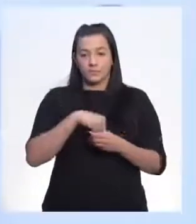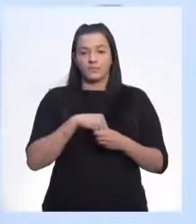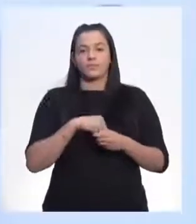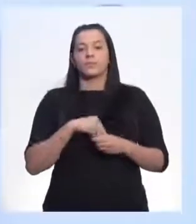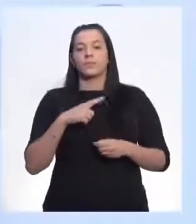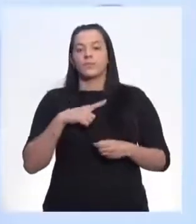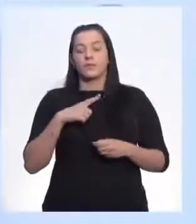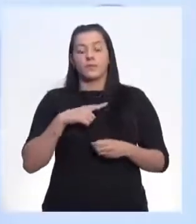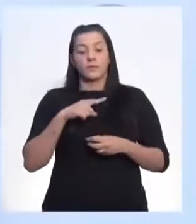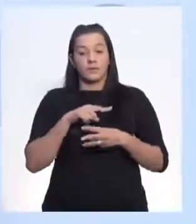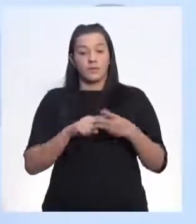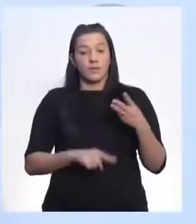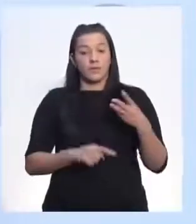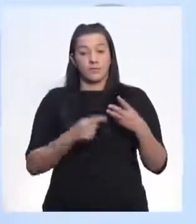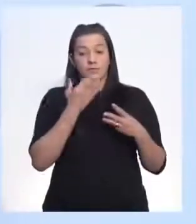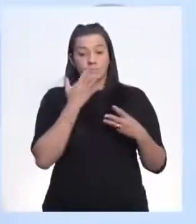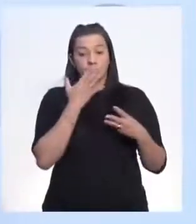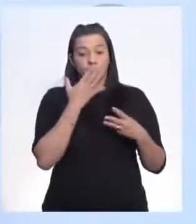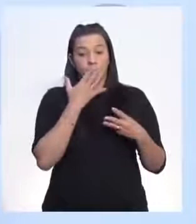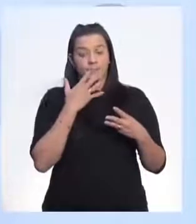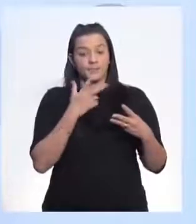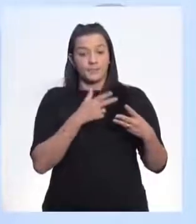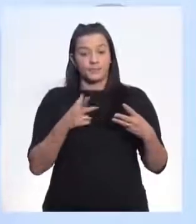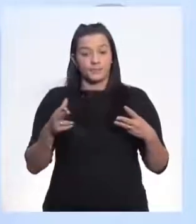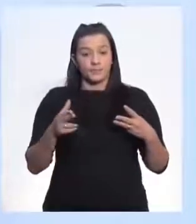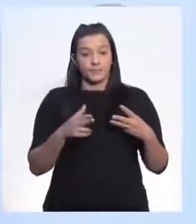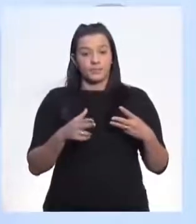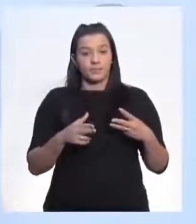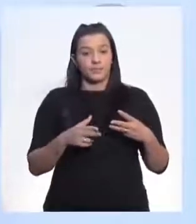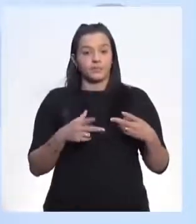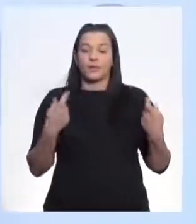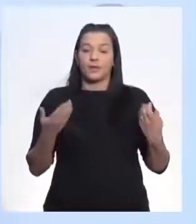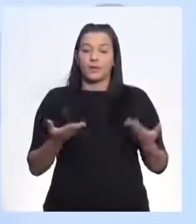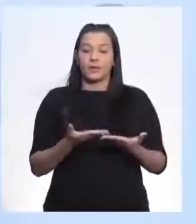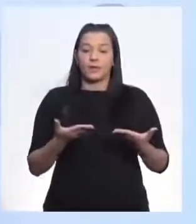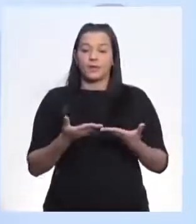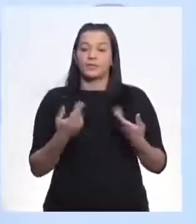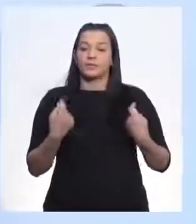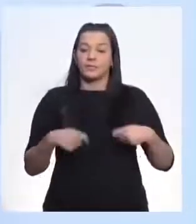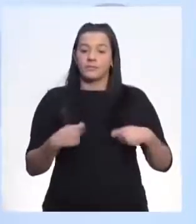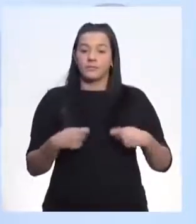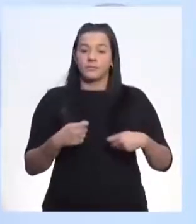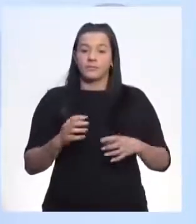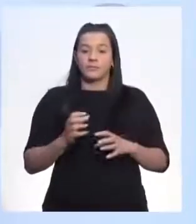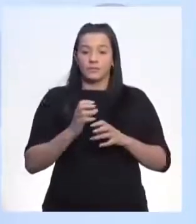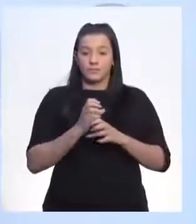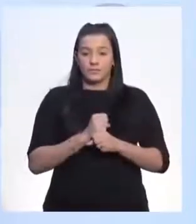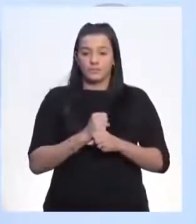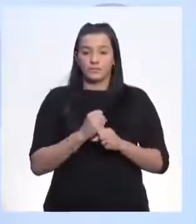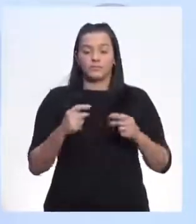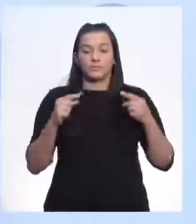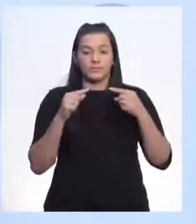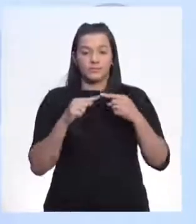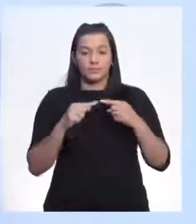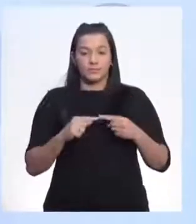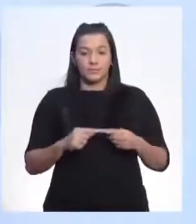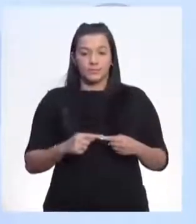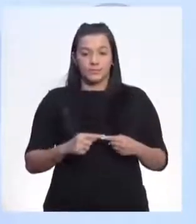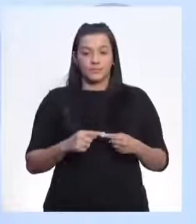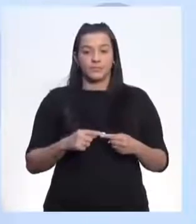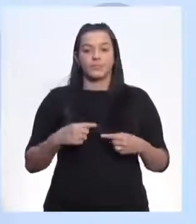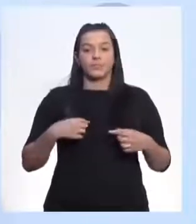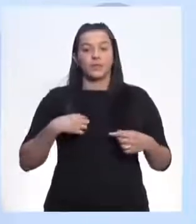têm as 3 cores iguais, certo? Então, o que eu vou fazer agora? Eu vou calcular a combinação das nossas